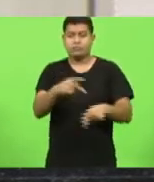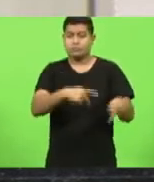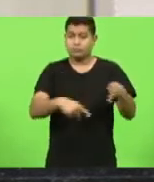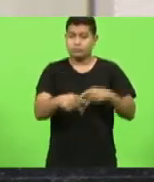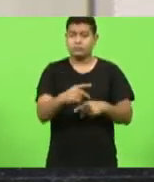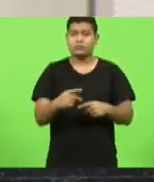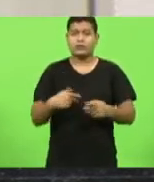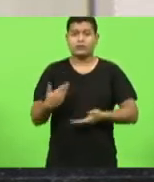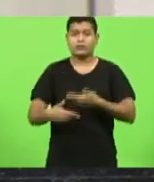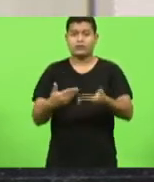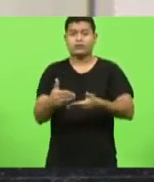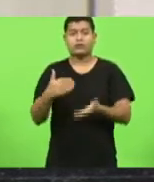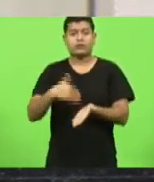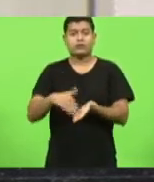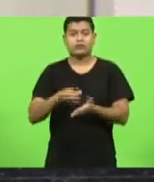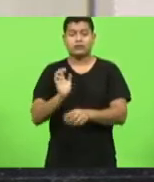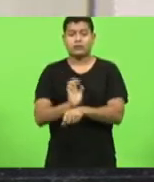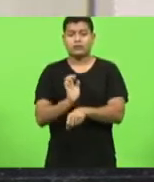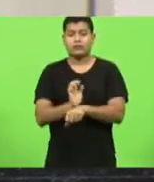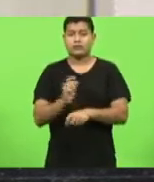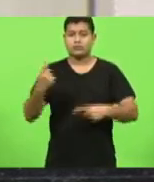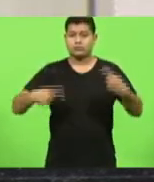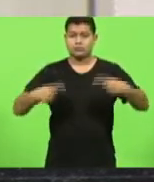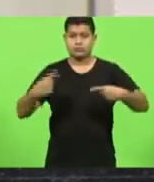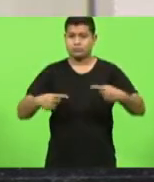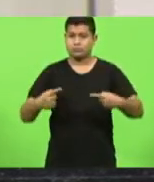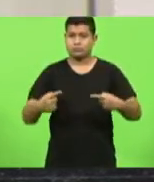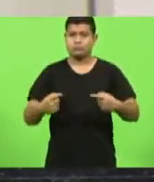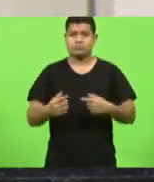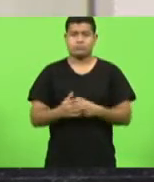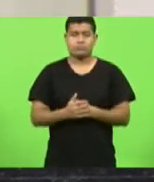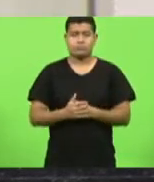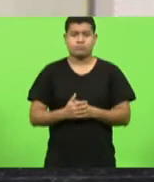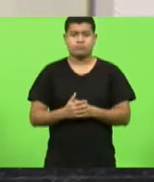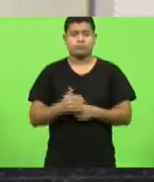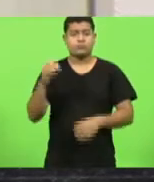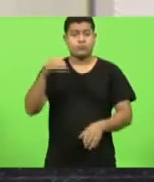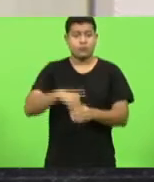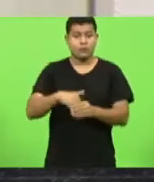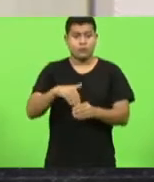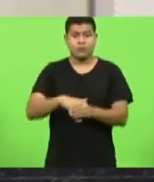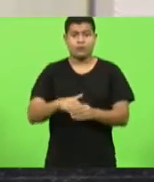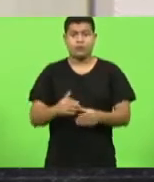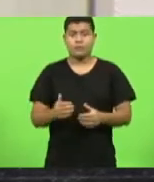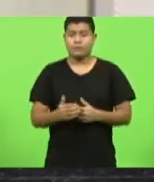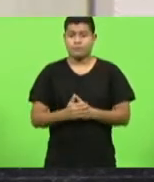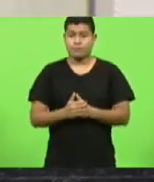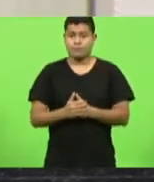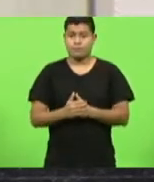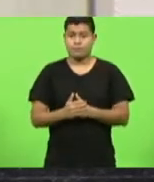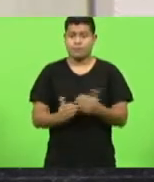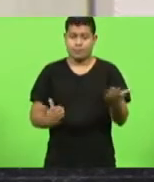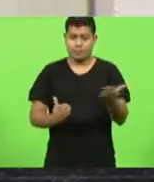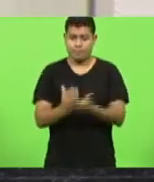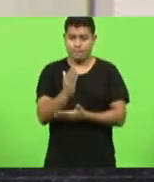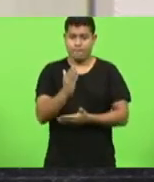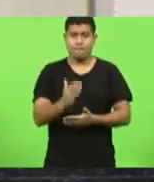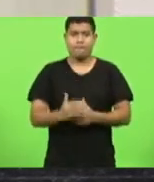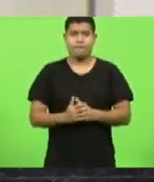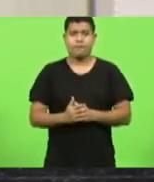estado em discussão em votação aprovado